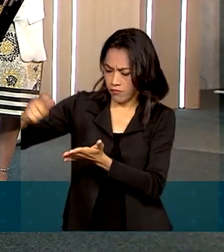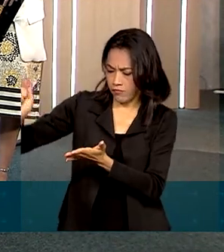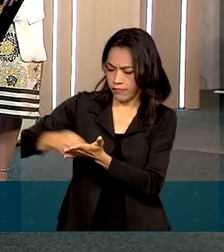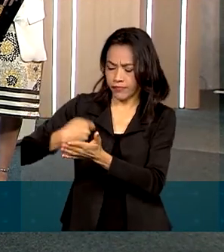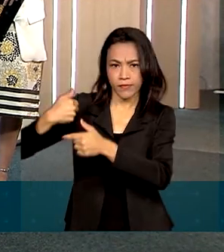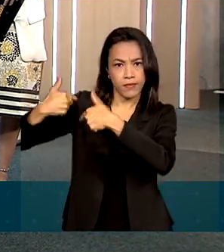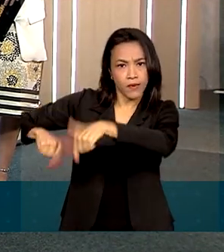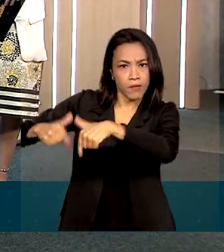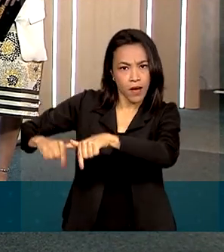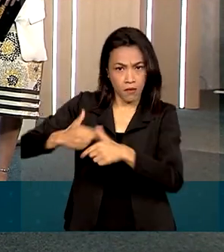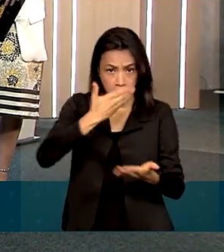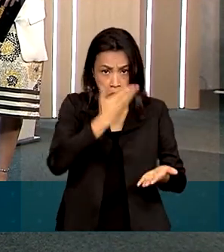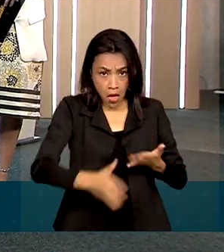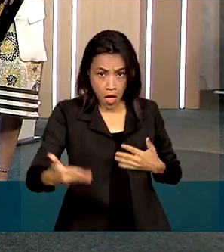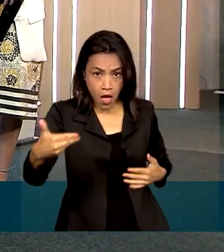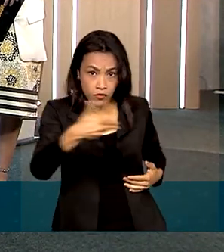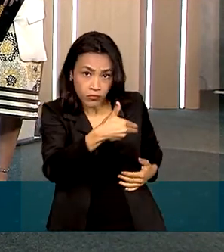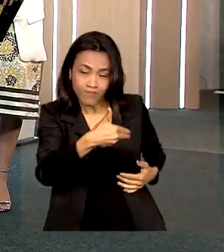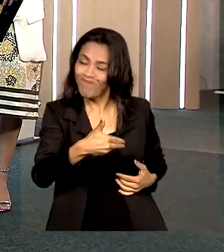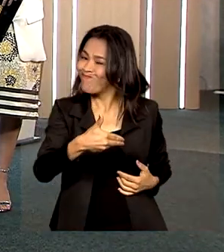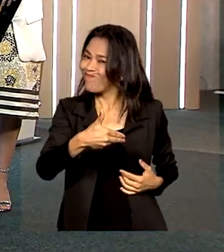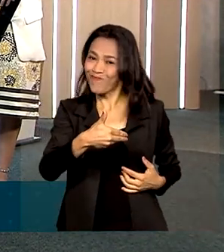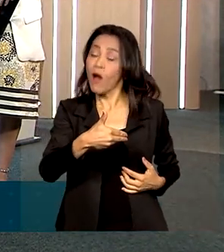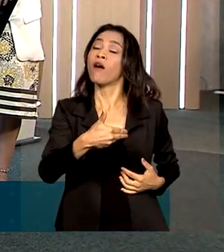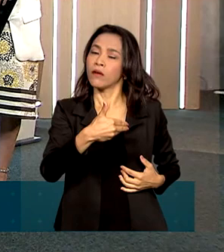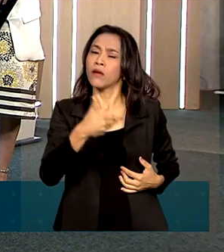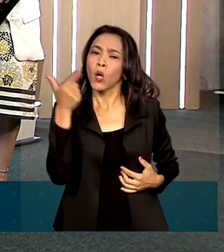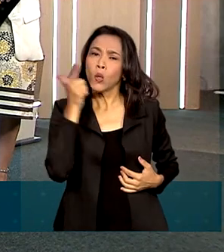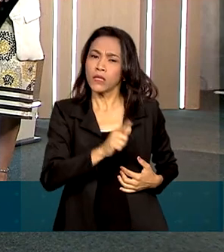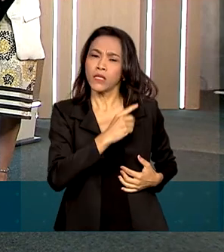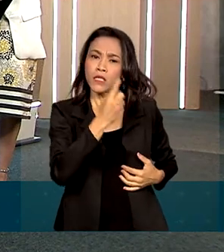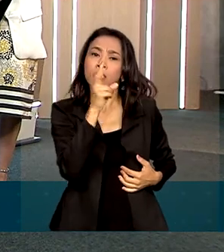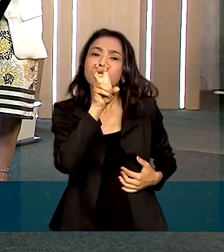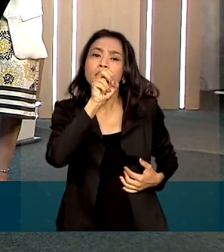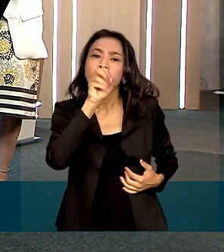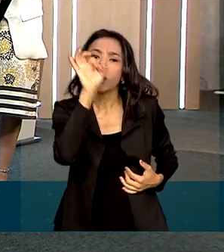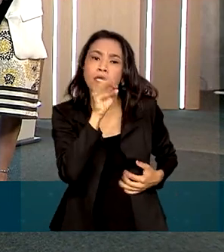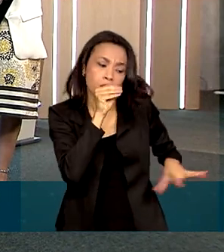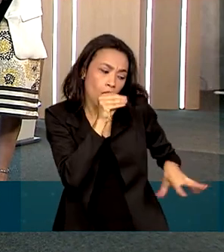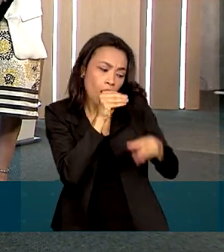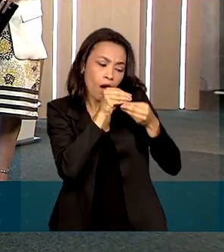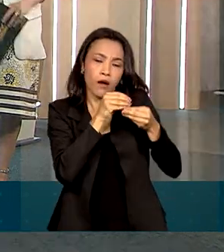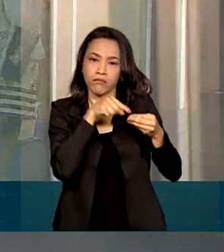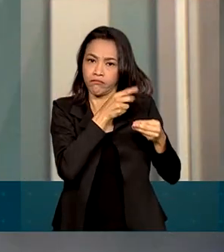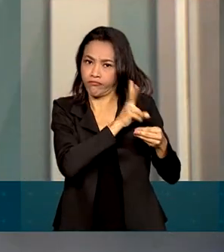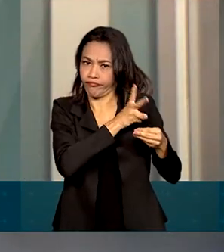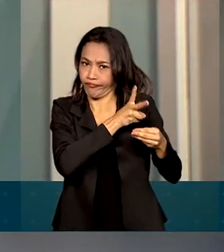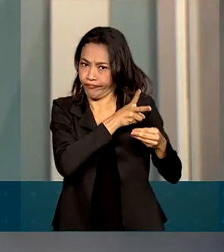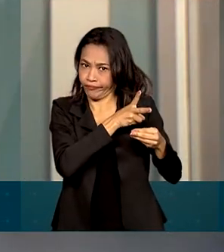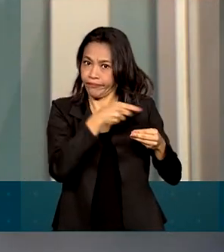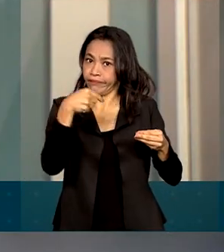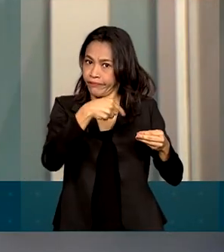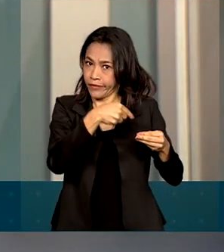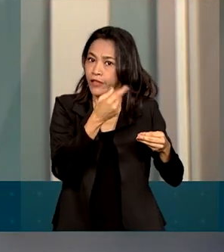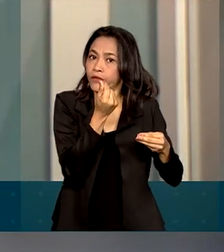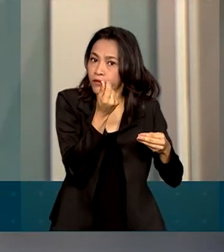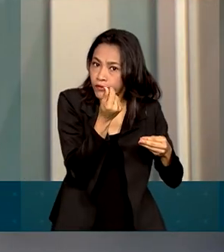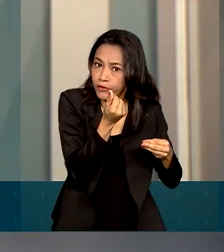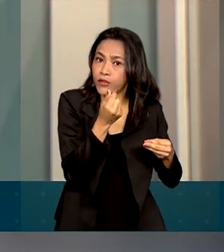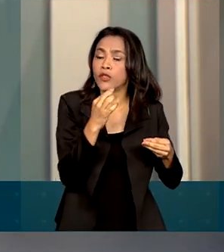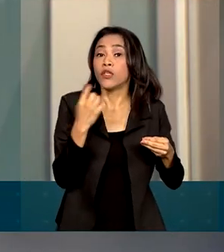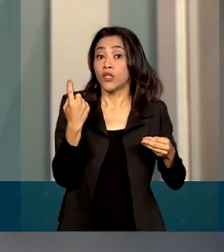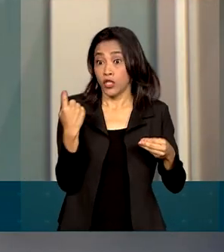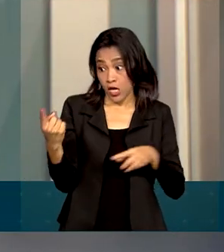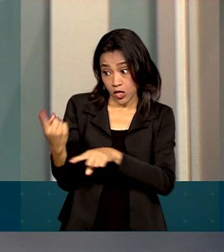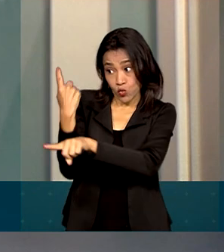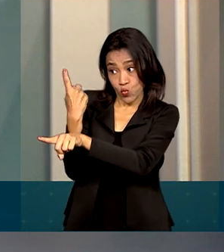ela não perde o seu benefício, ela passa a ganhar ainda 50% do seu benefício, ou seja, esse benefício é no valor de um